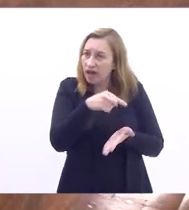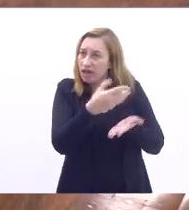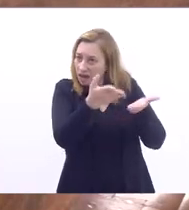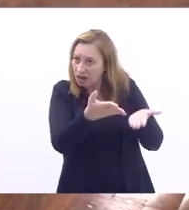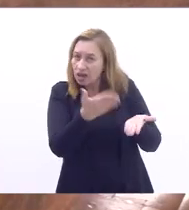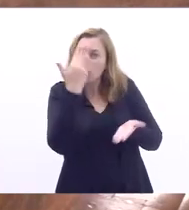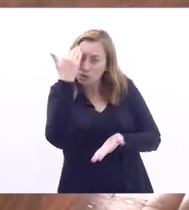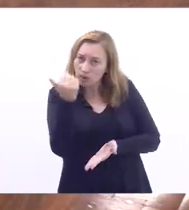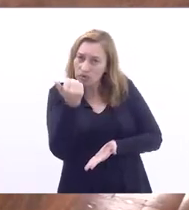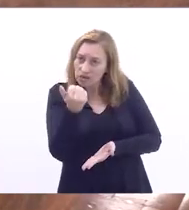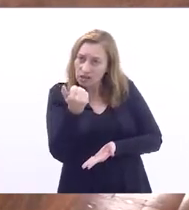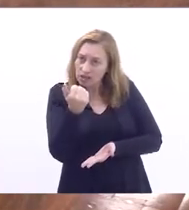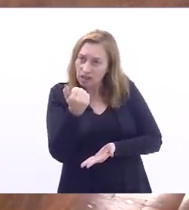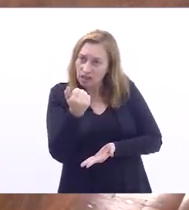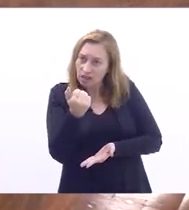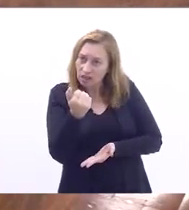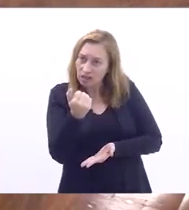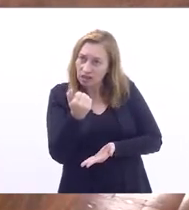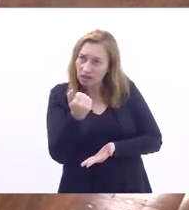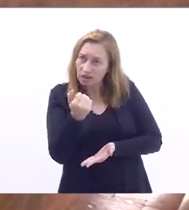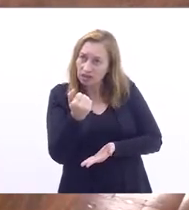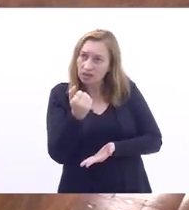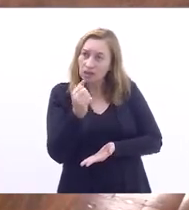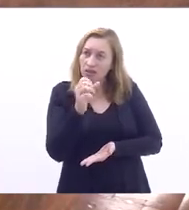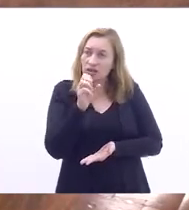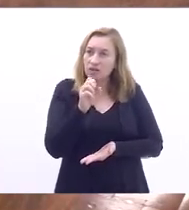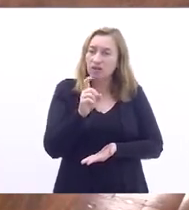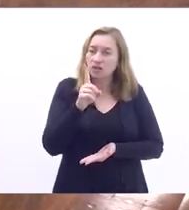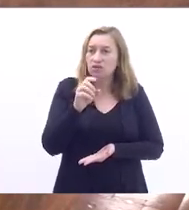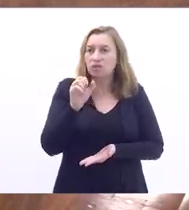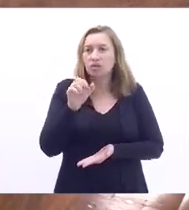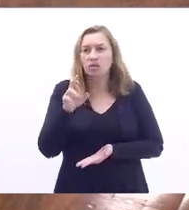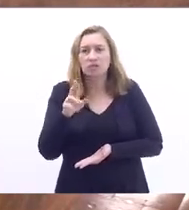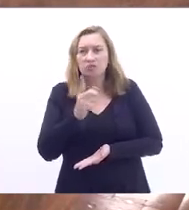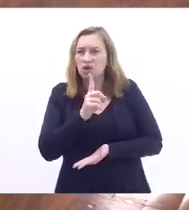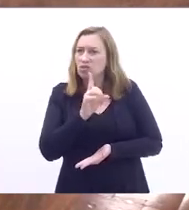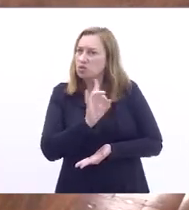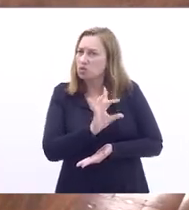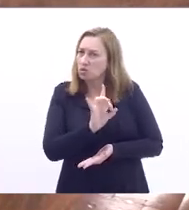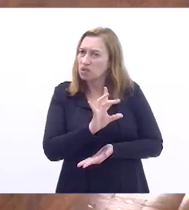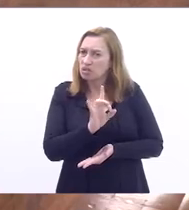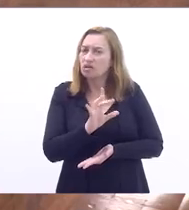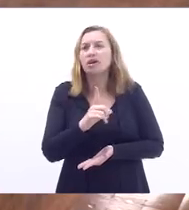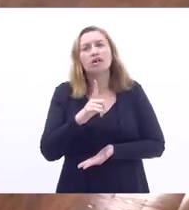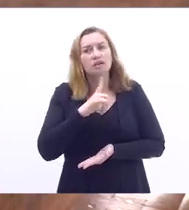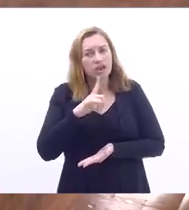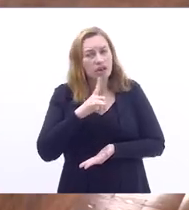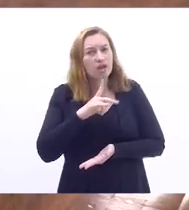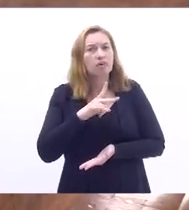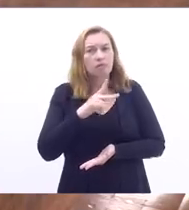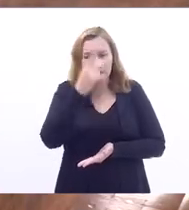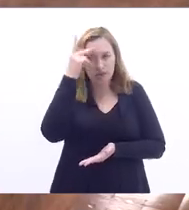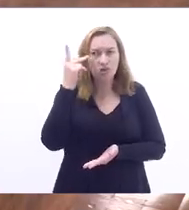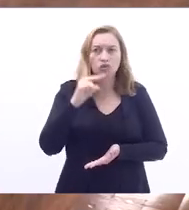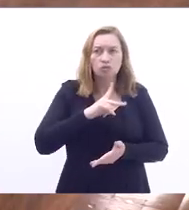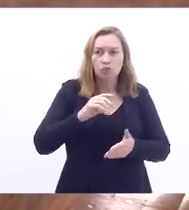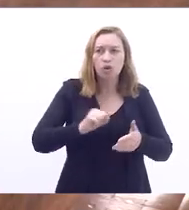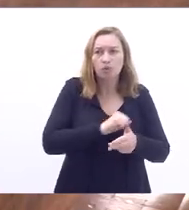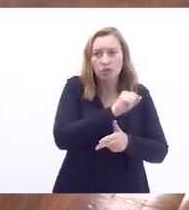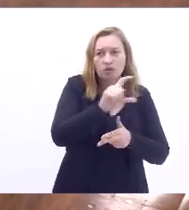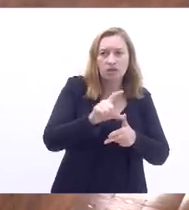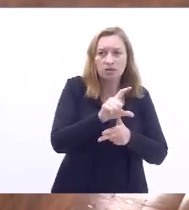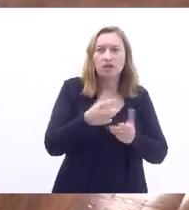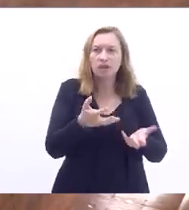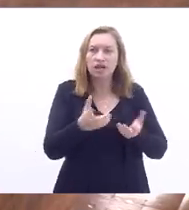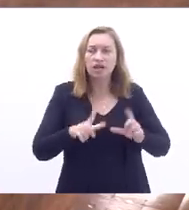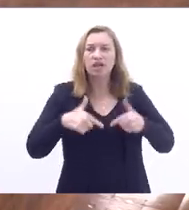essa e eu sei que dá o ar não tava sozinhos Tem gente do próprio executivo querendo a para